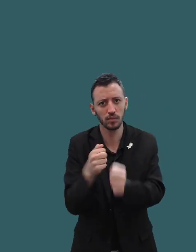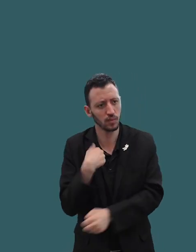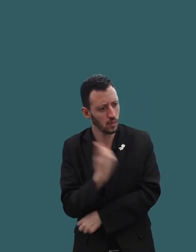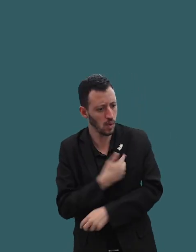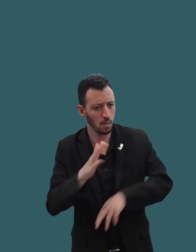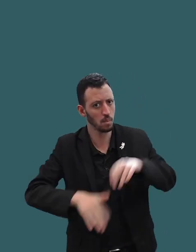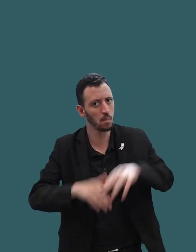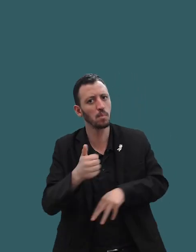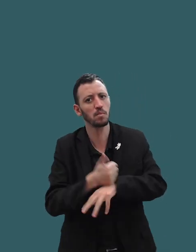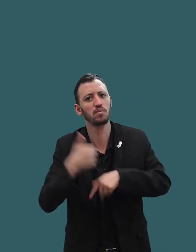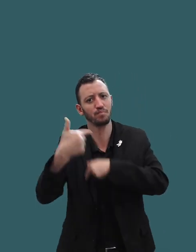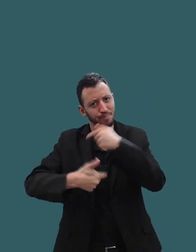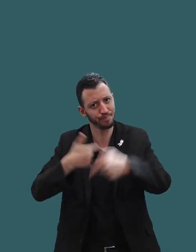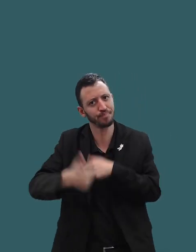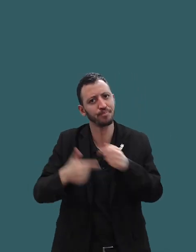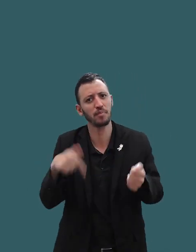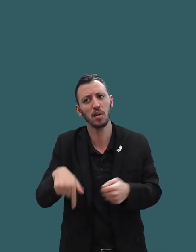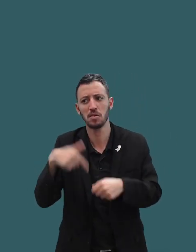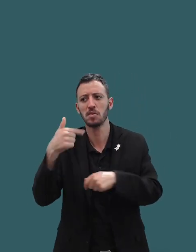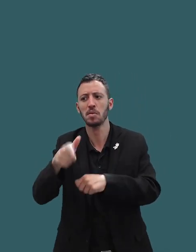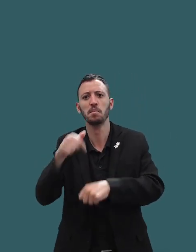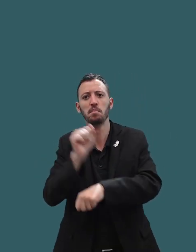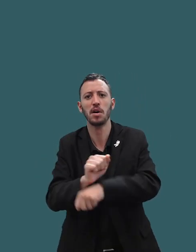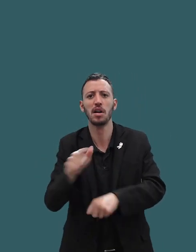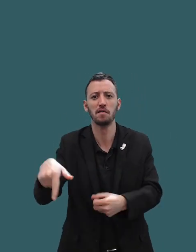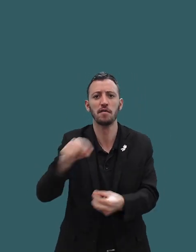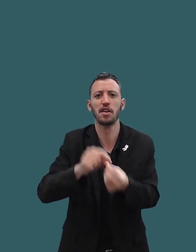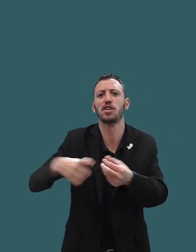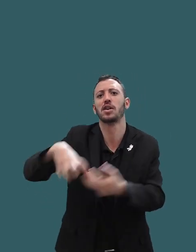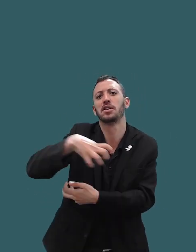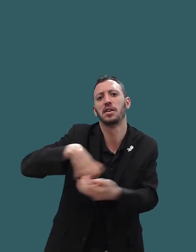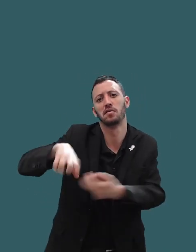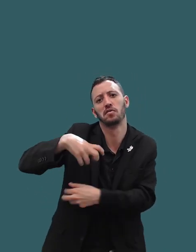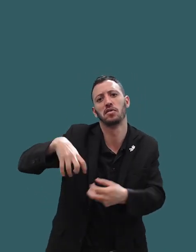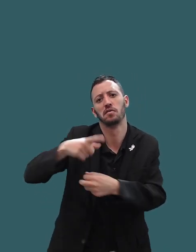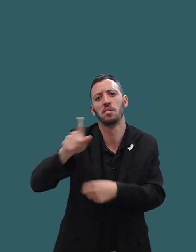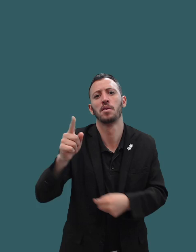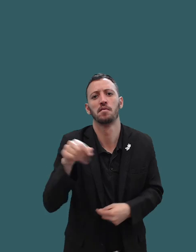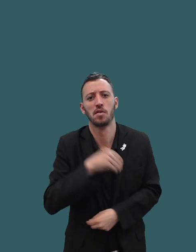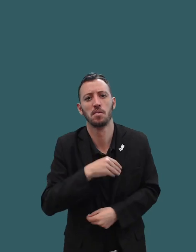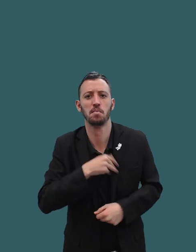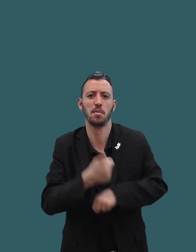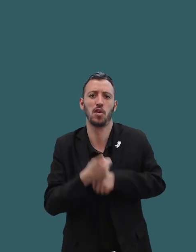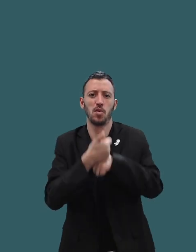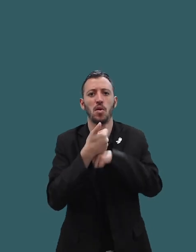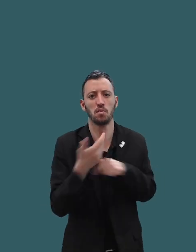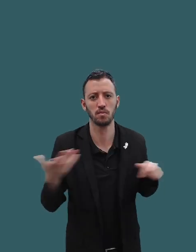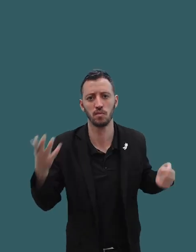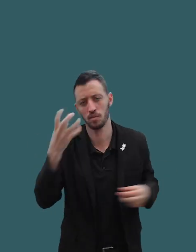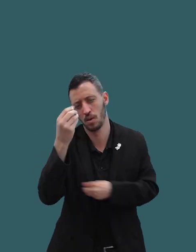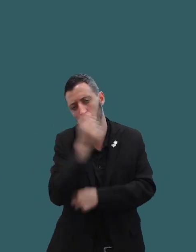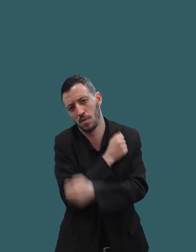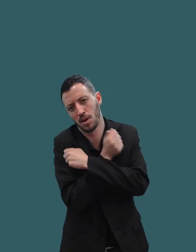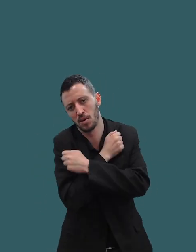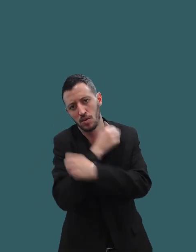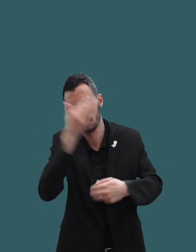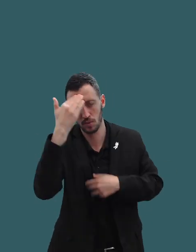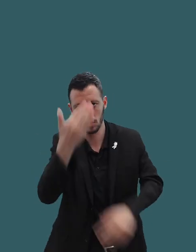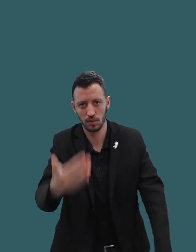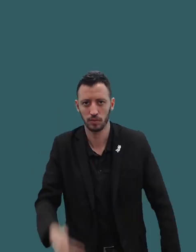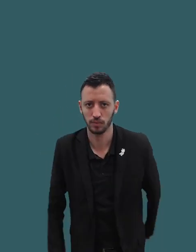nossos trabalhadores que estão paralisados com reivindicações justas e contem conosco. Um abraço e muito obrigado.